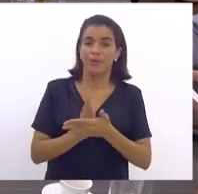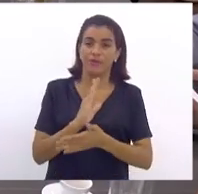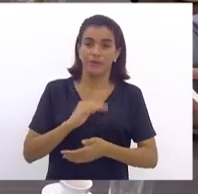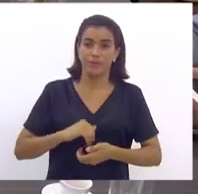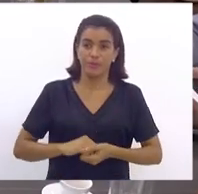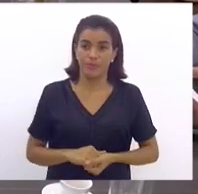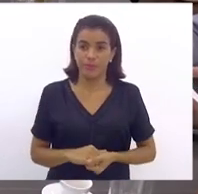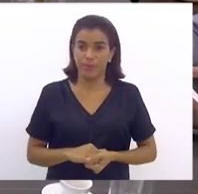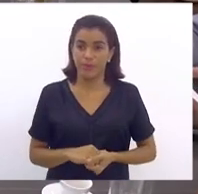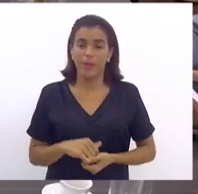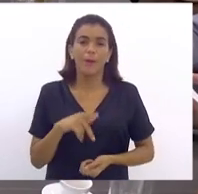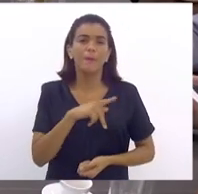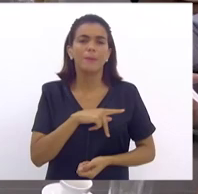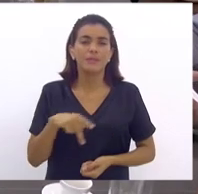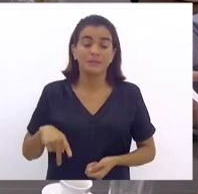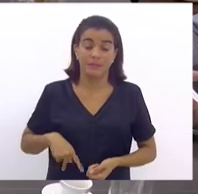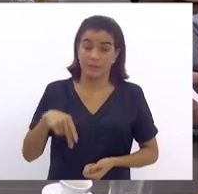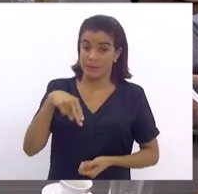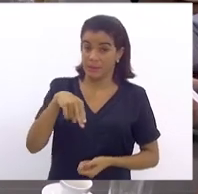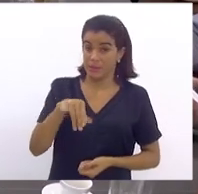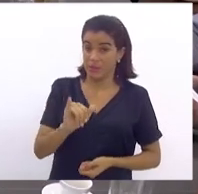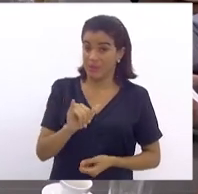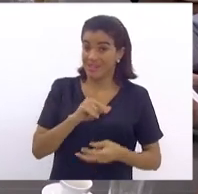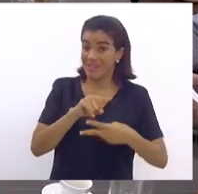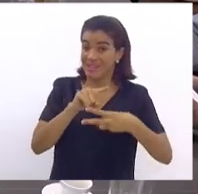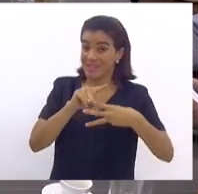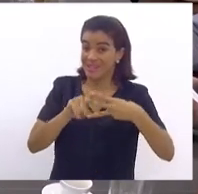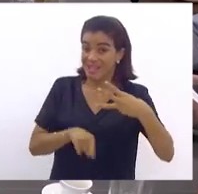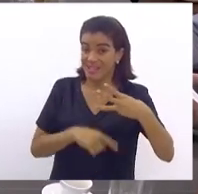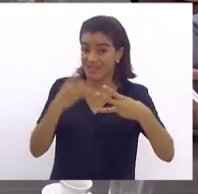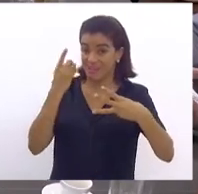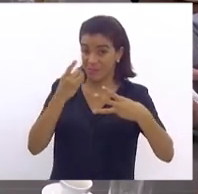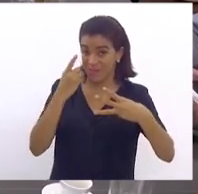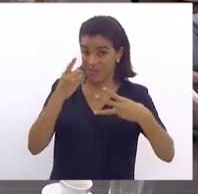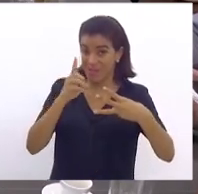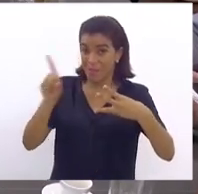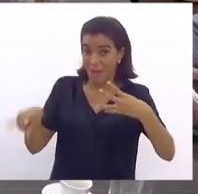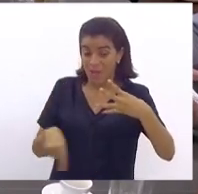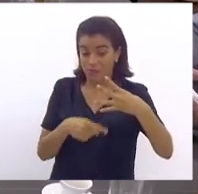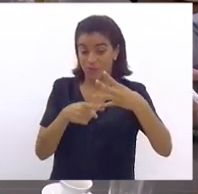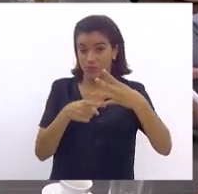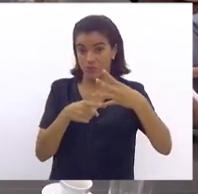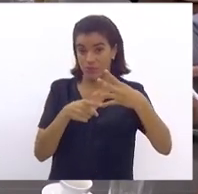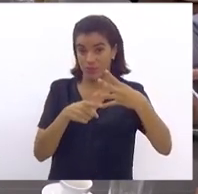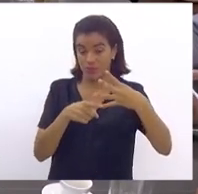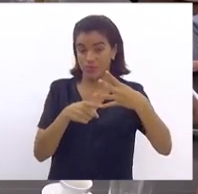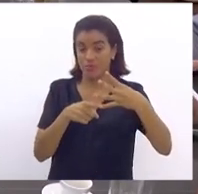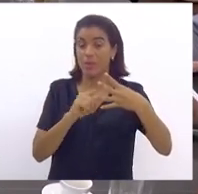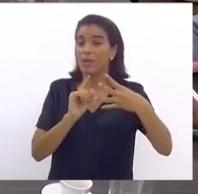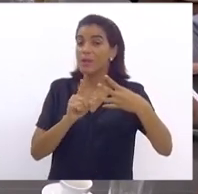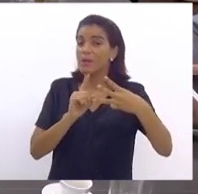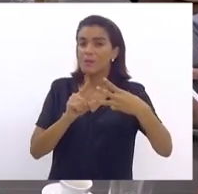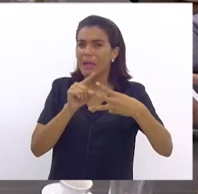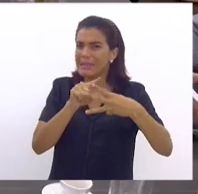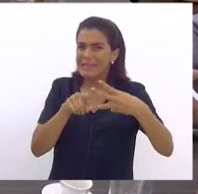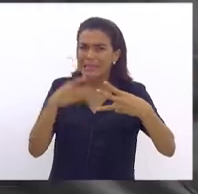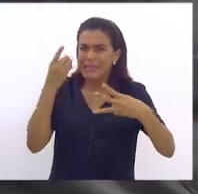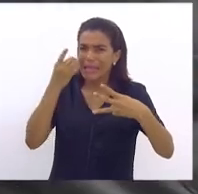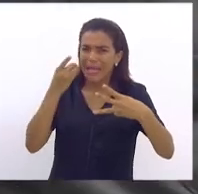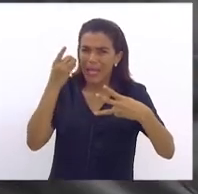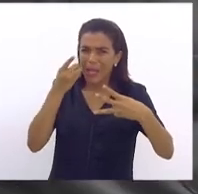Aprovado. Presidente, Nova Iguaçu tem 3 deputados. Ainda tem o Elton Cristo. Também. Mas tem o que tem de